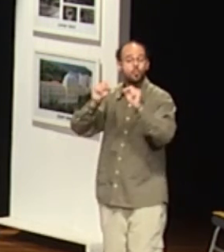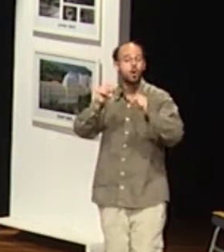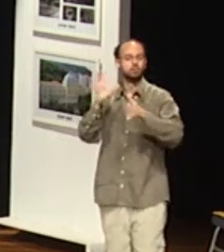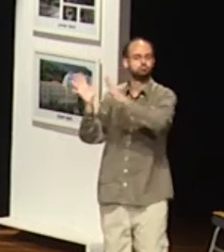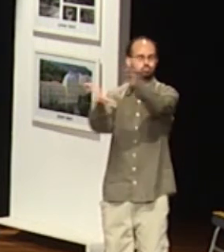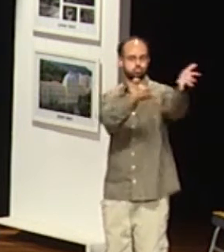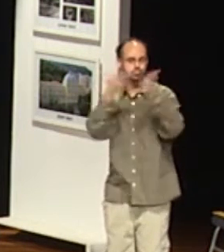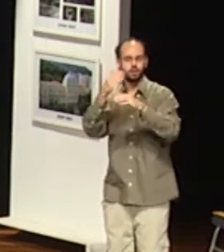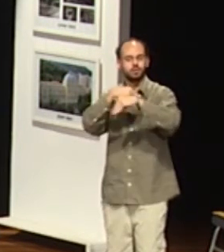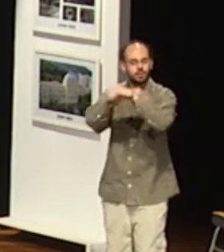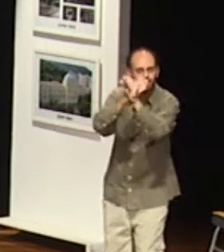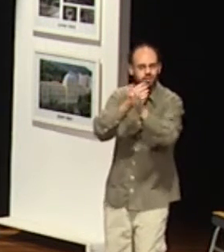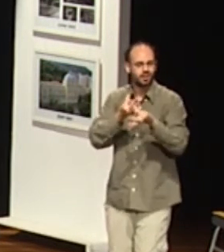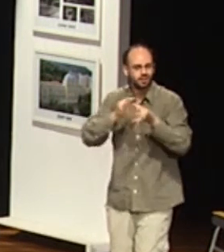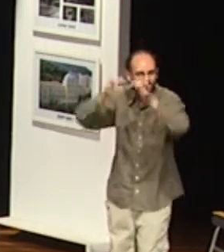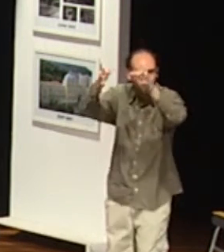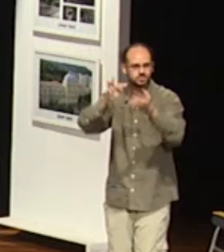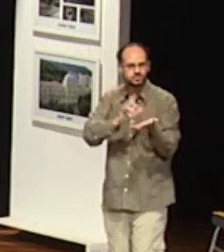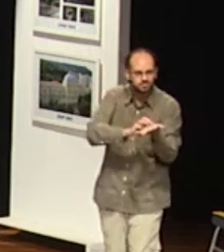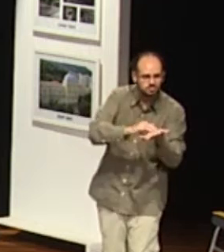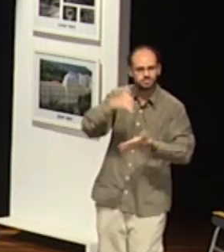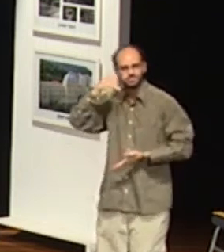Acessibilidade, a lei de acessibilidade,